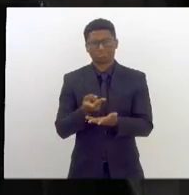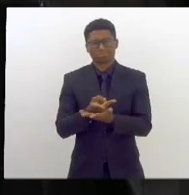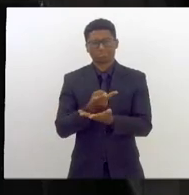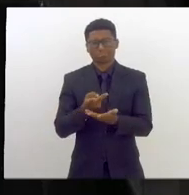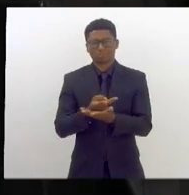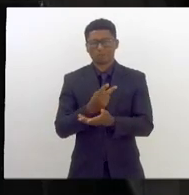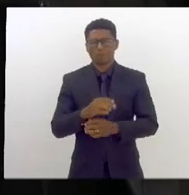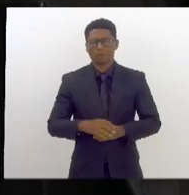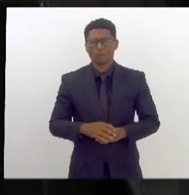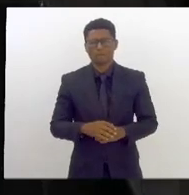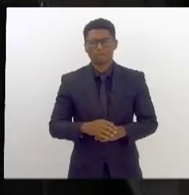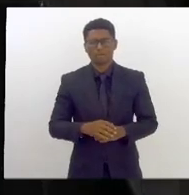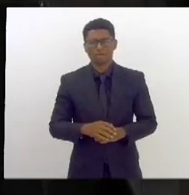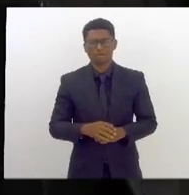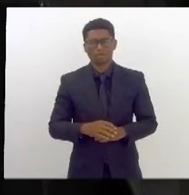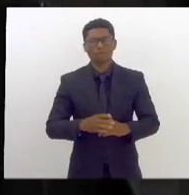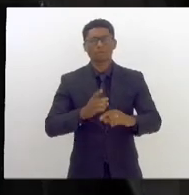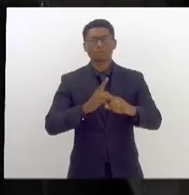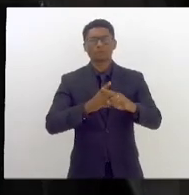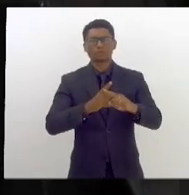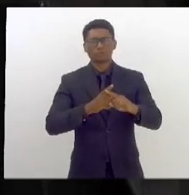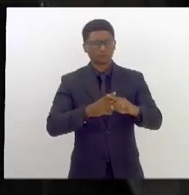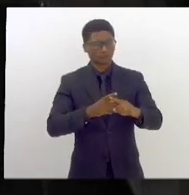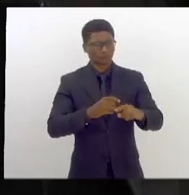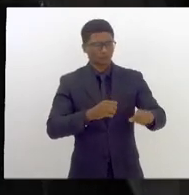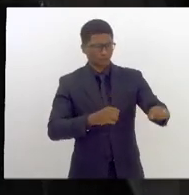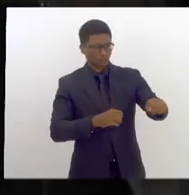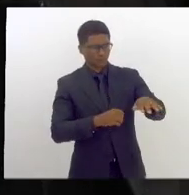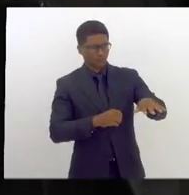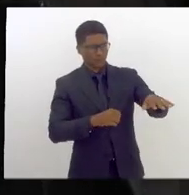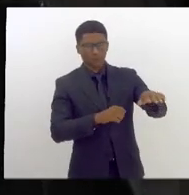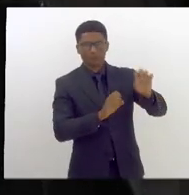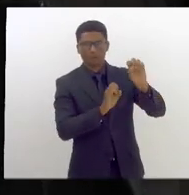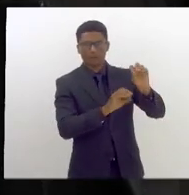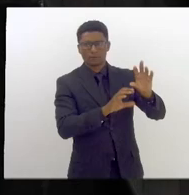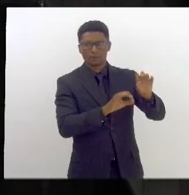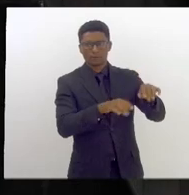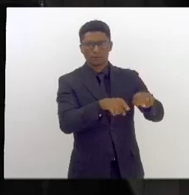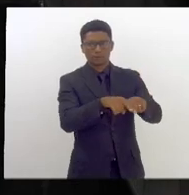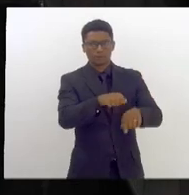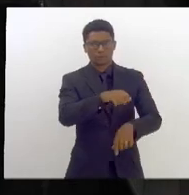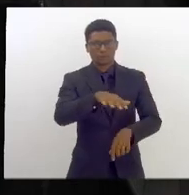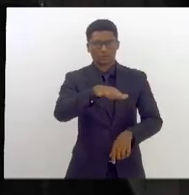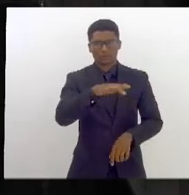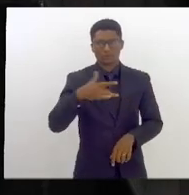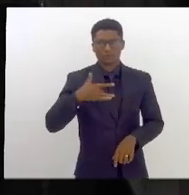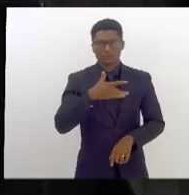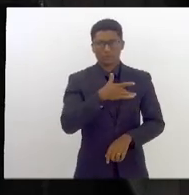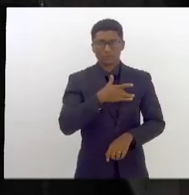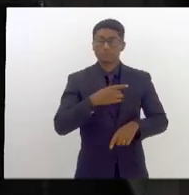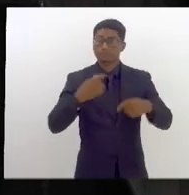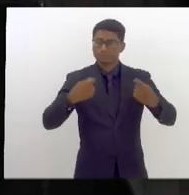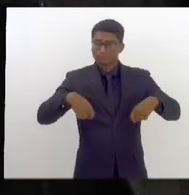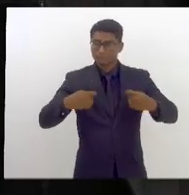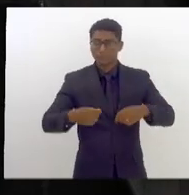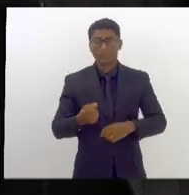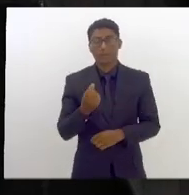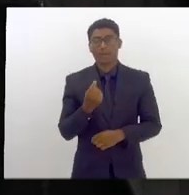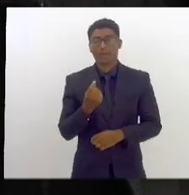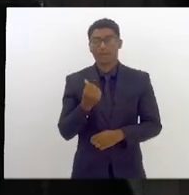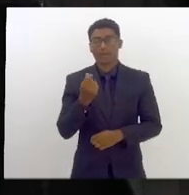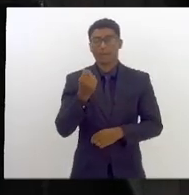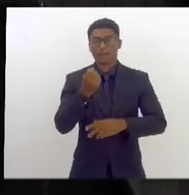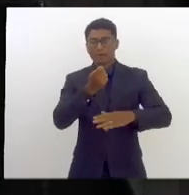porque era para educação e saúde terem os maiores investimentos